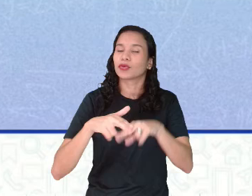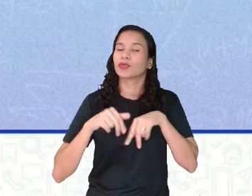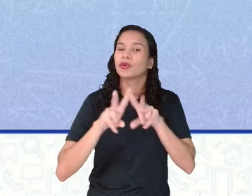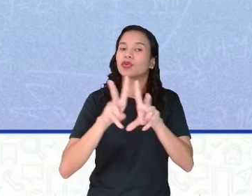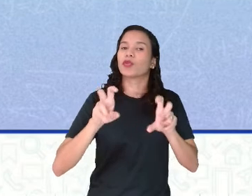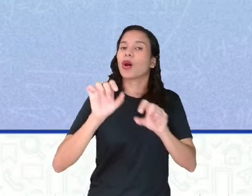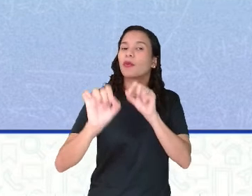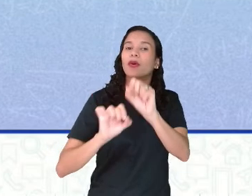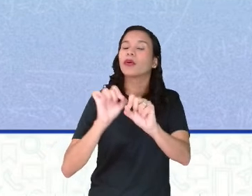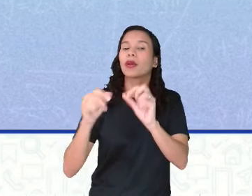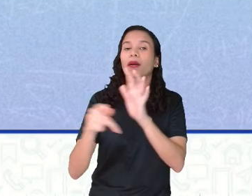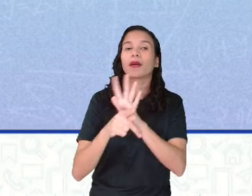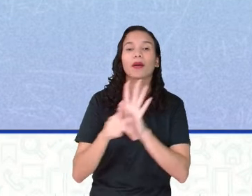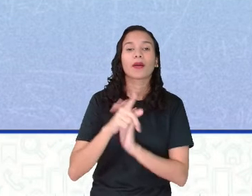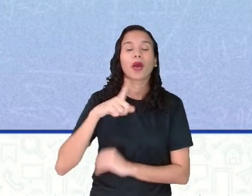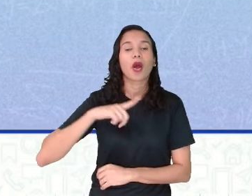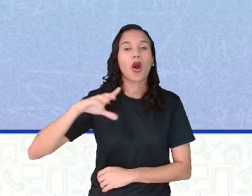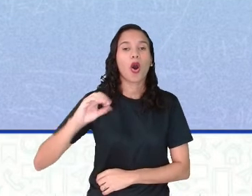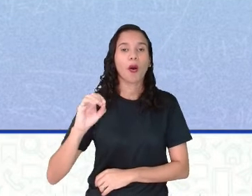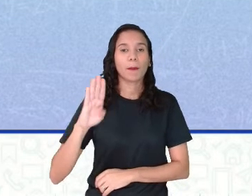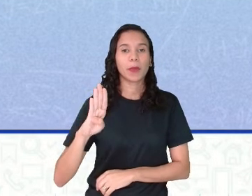ao ângulo, ele é um triângulo